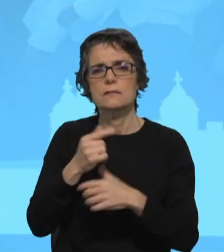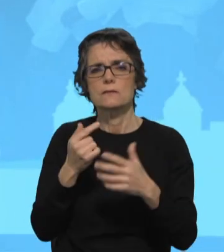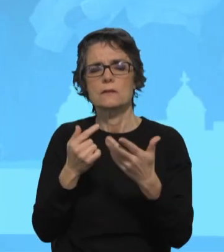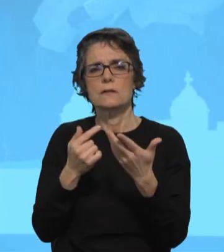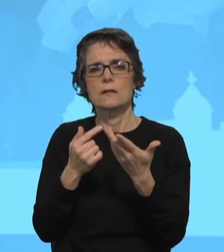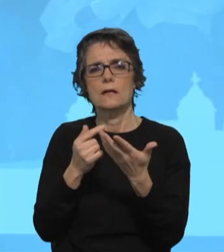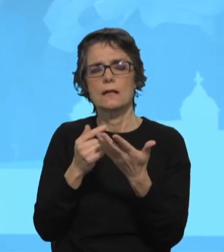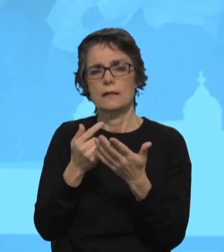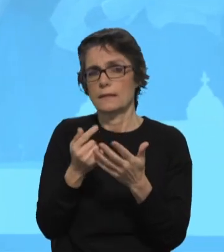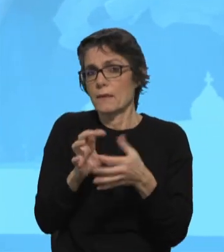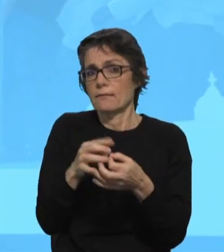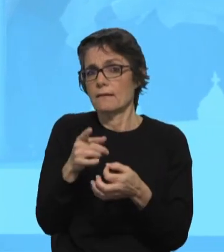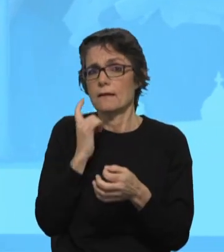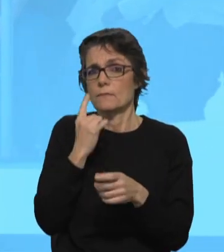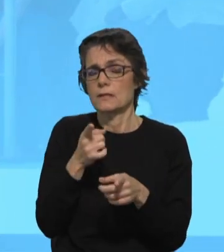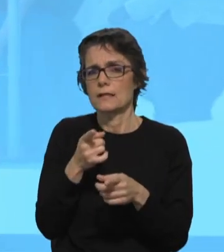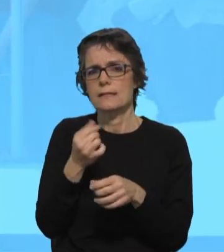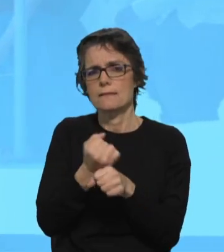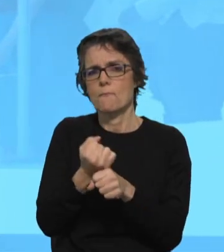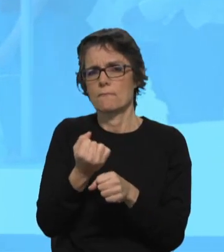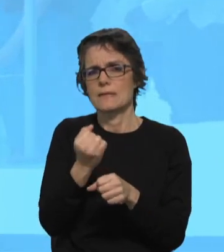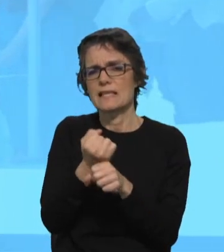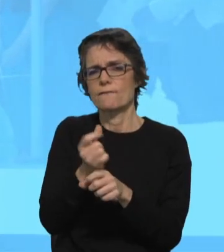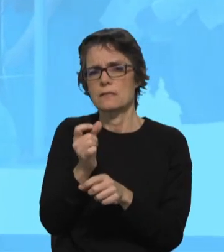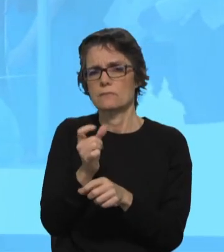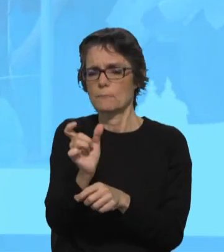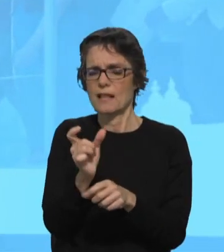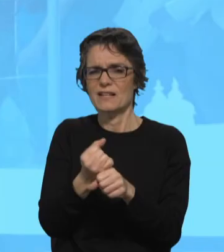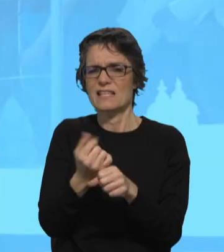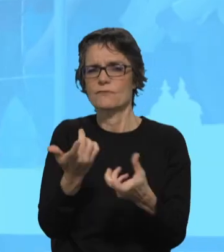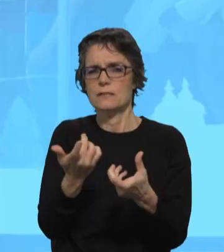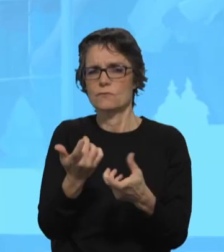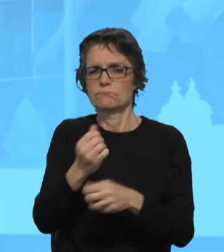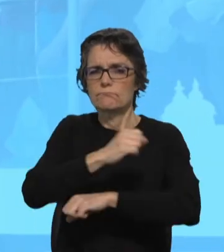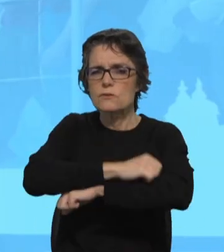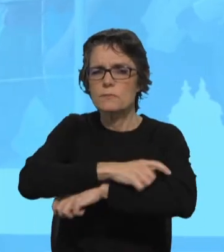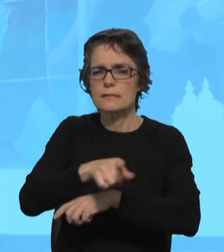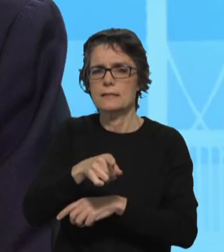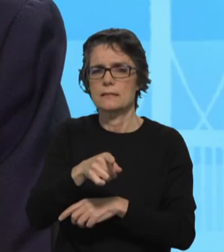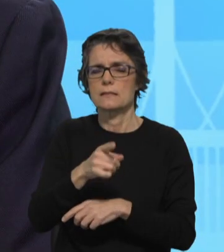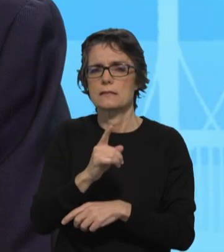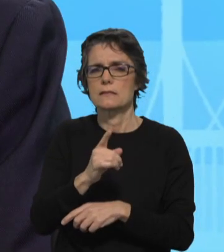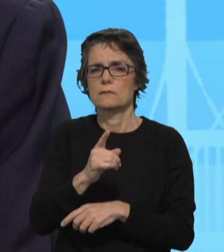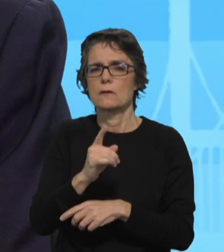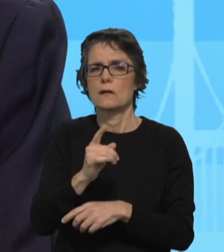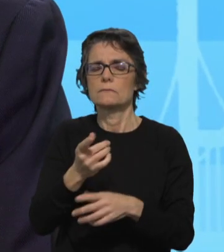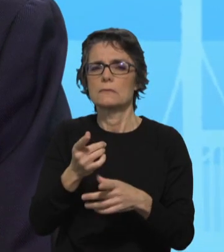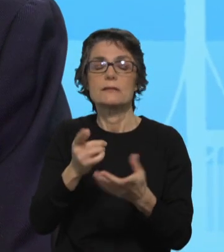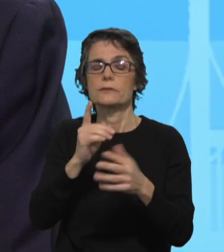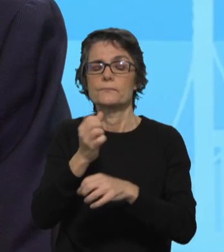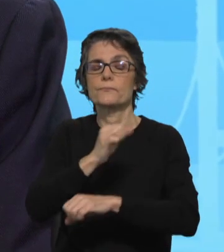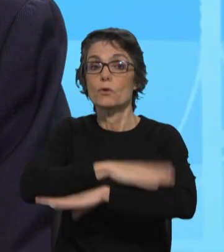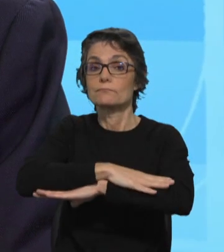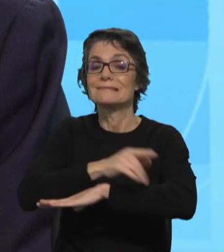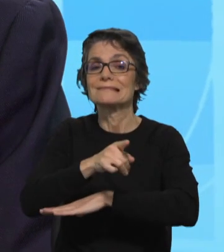olhando também para esta palavra serviço, como é que a sentimos hoje na sociedade? Como é que a colocamos? Como é que a acarinhamos? Ou se, por